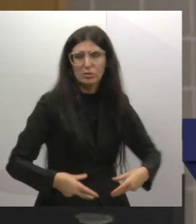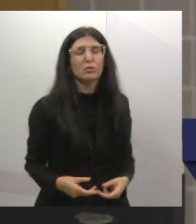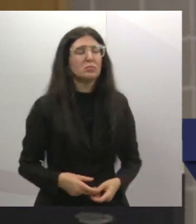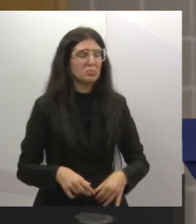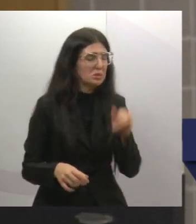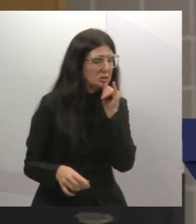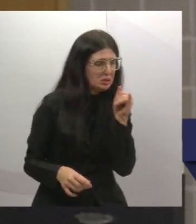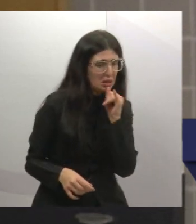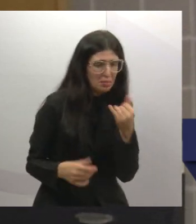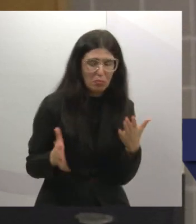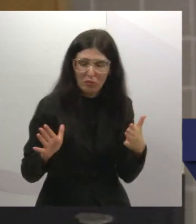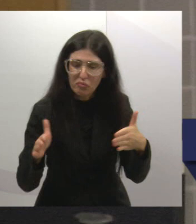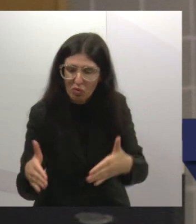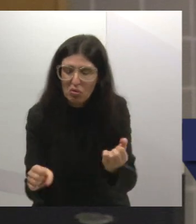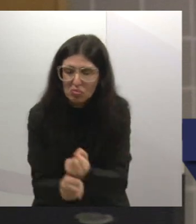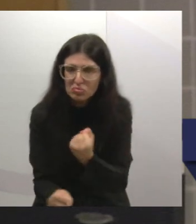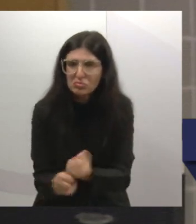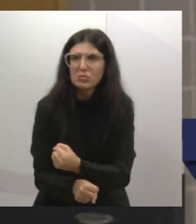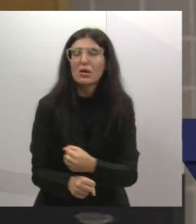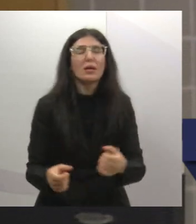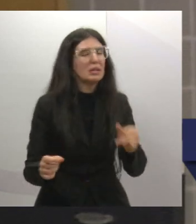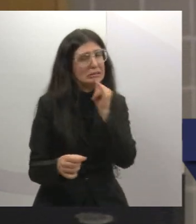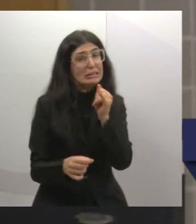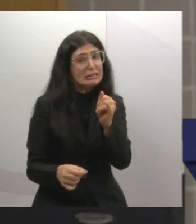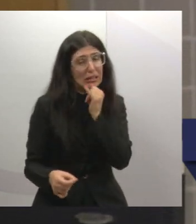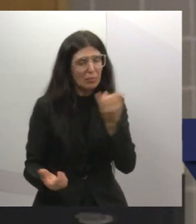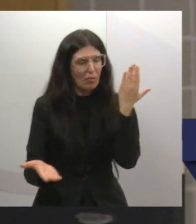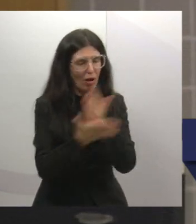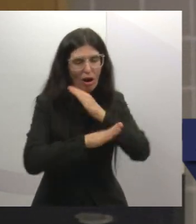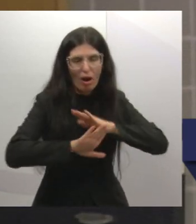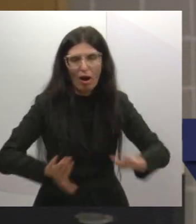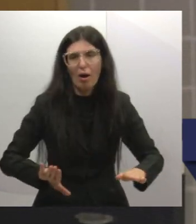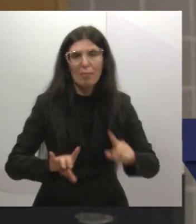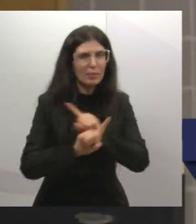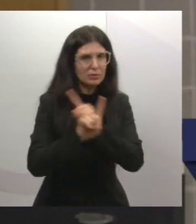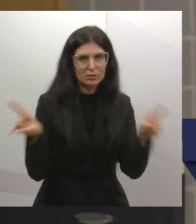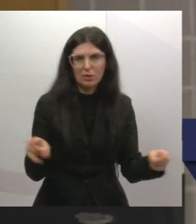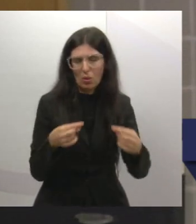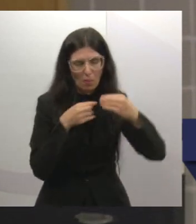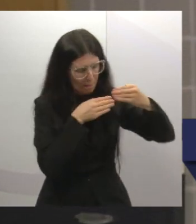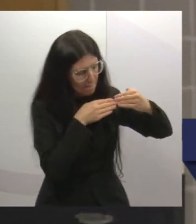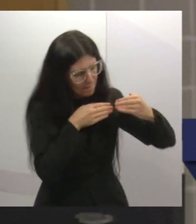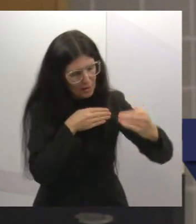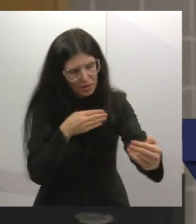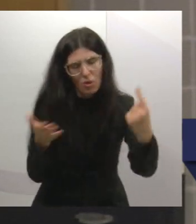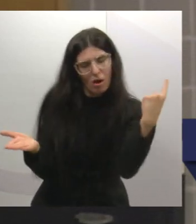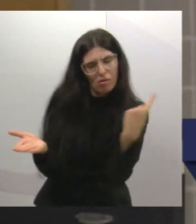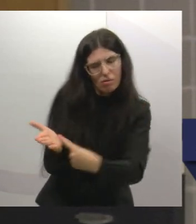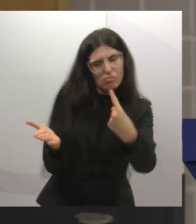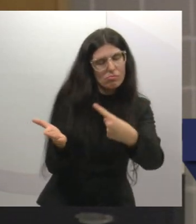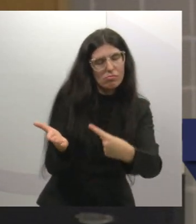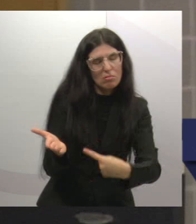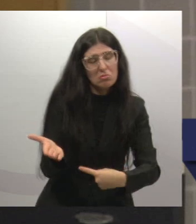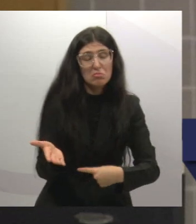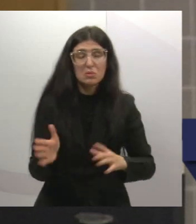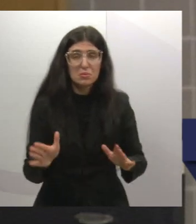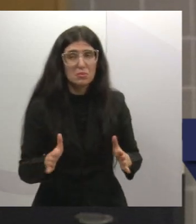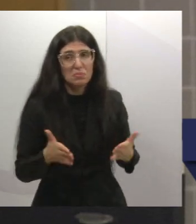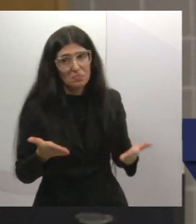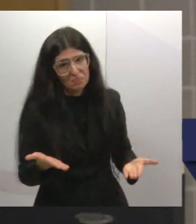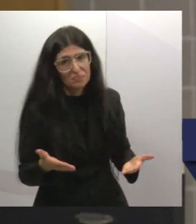serviço e muitas vezes o serviço não ser executado no período que foi estipulado por condições, às vezes,